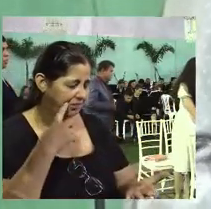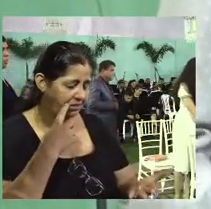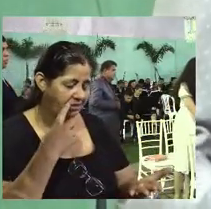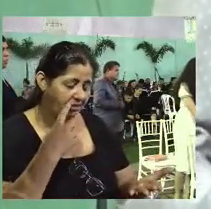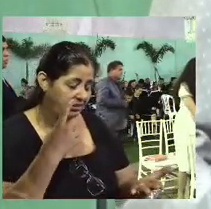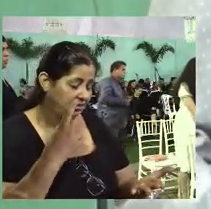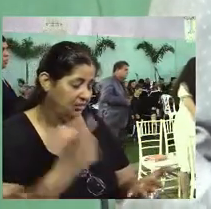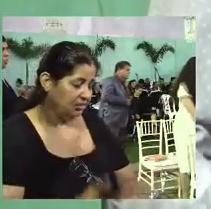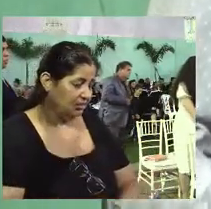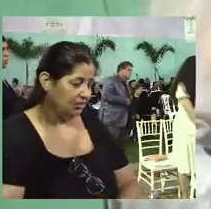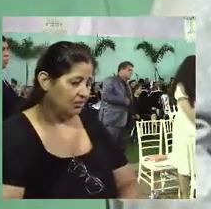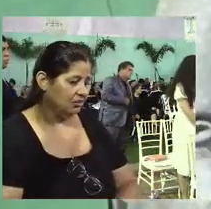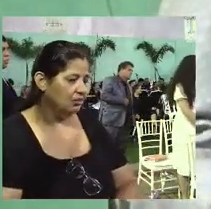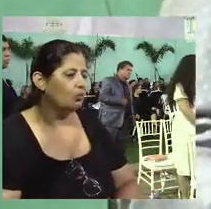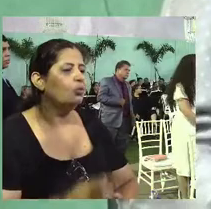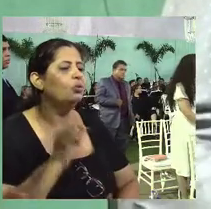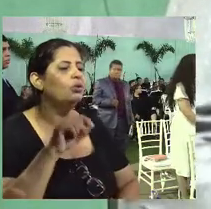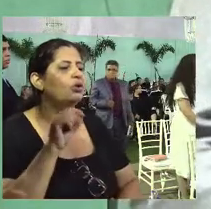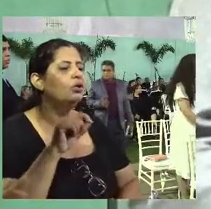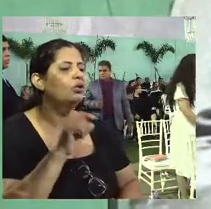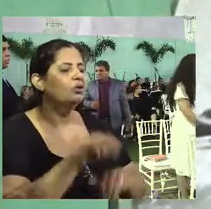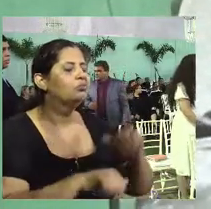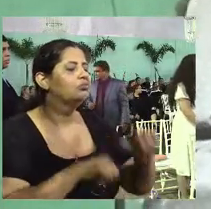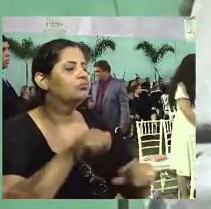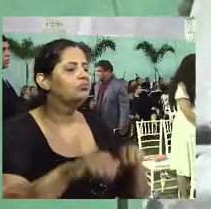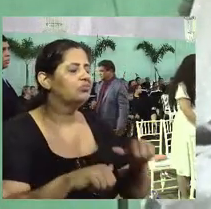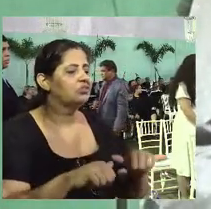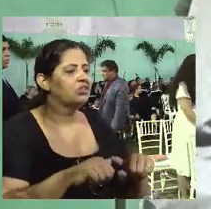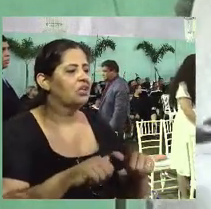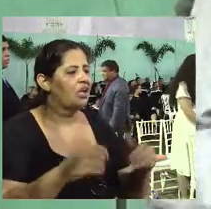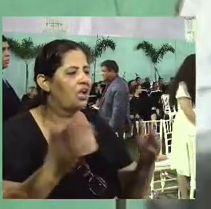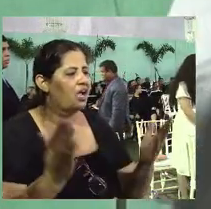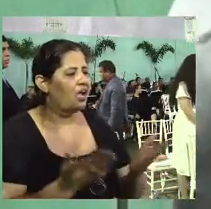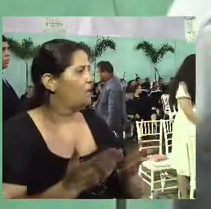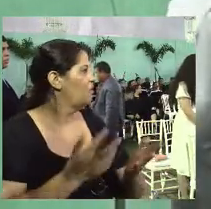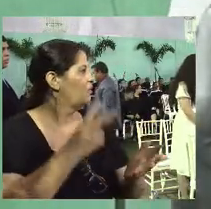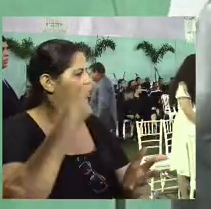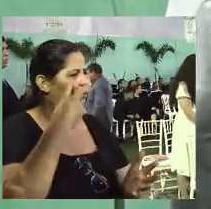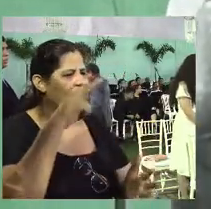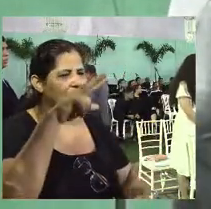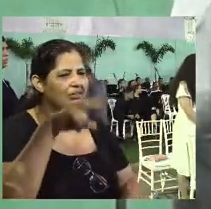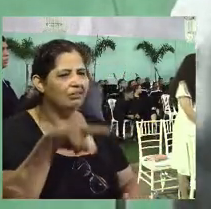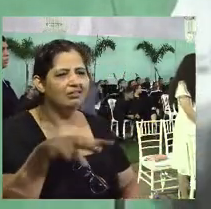porque o que que mudou agora minha vista